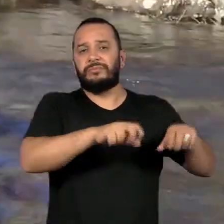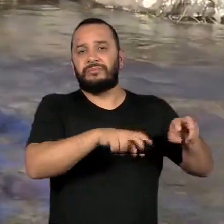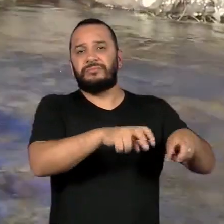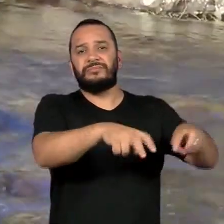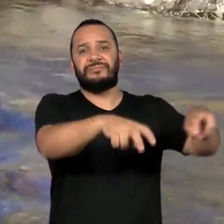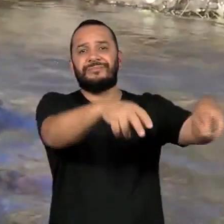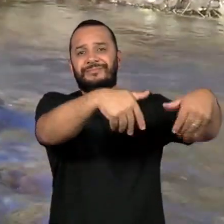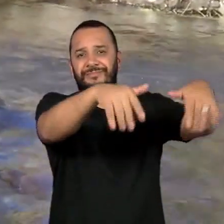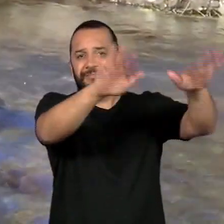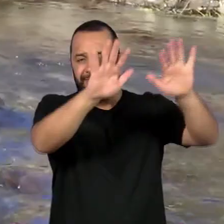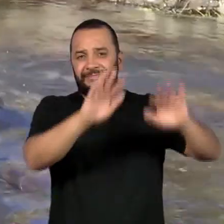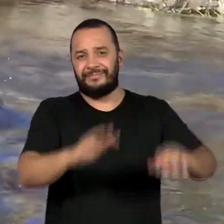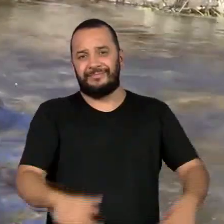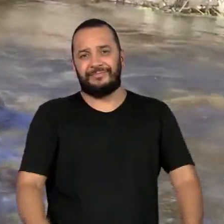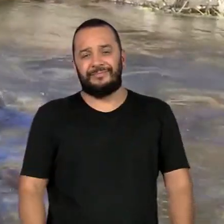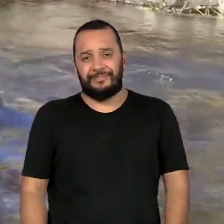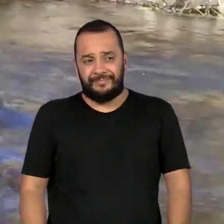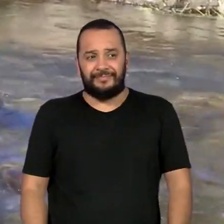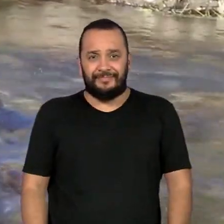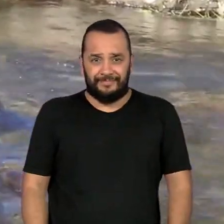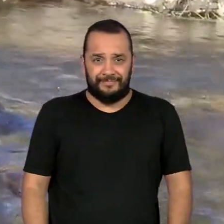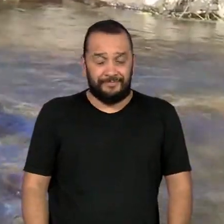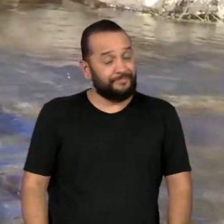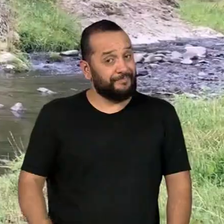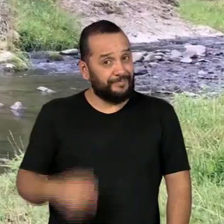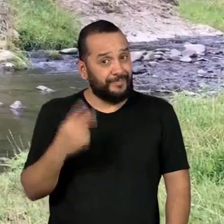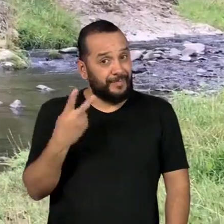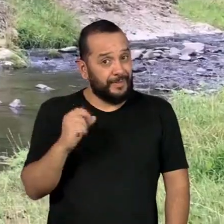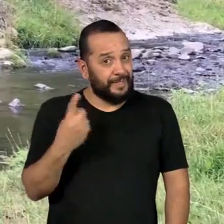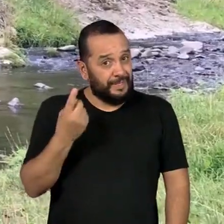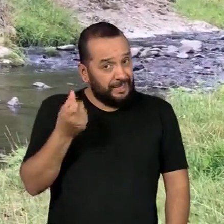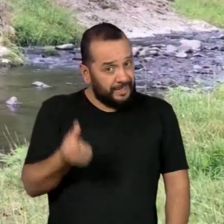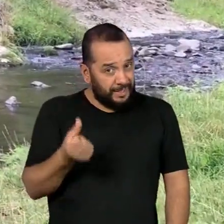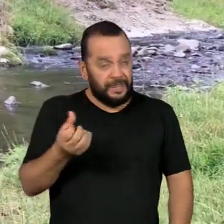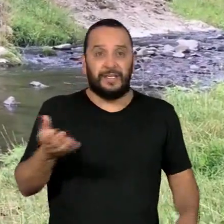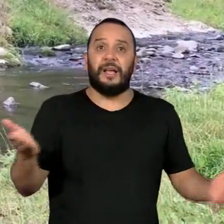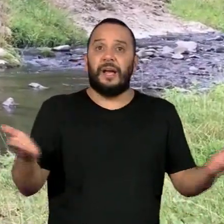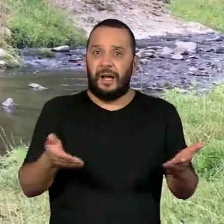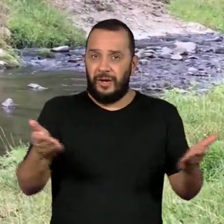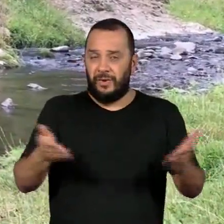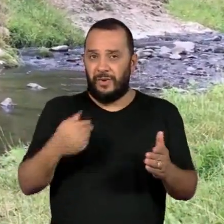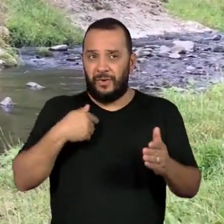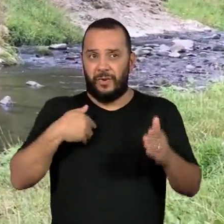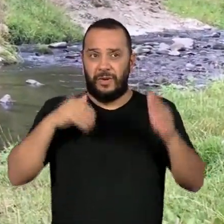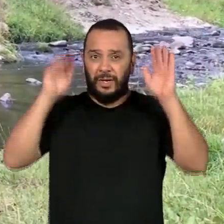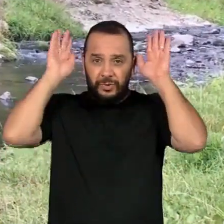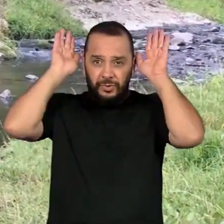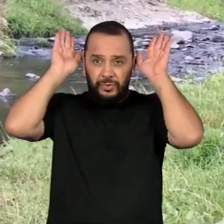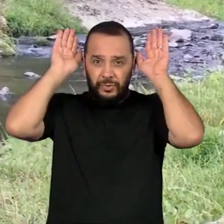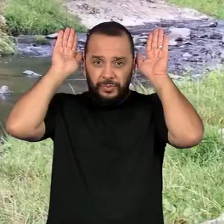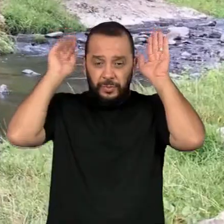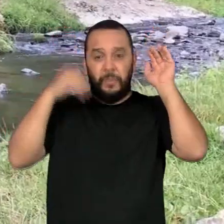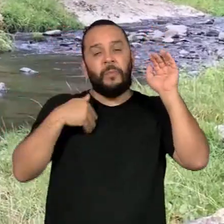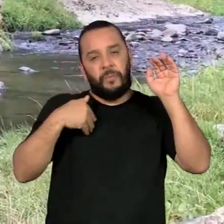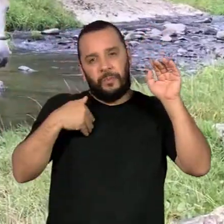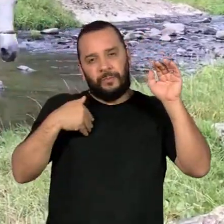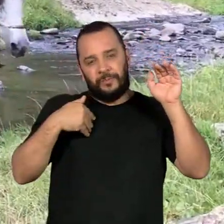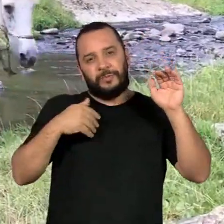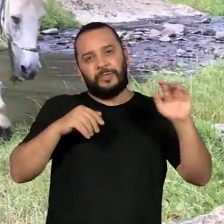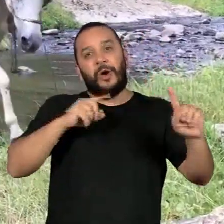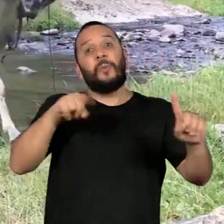Castigo, pancada. Desde 2016, o destino dos jumentos mudou. Sob protesto